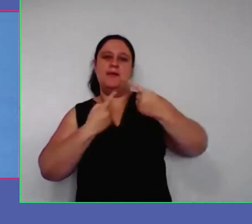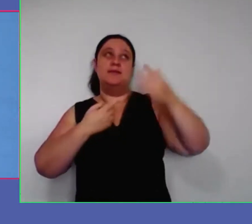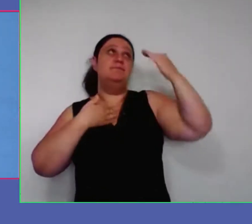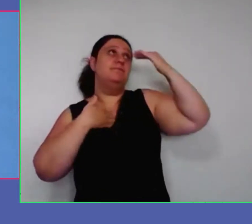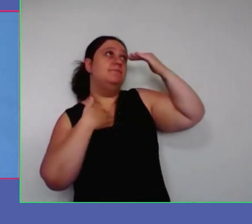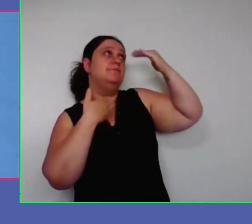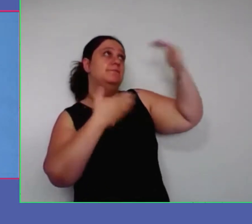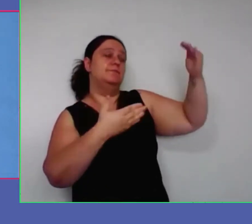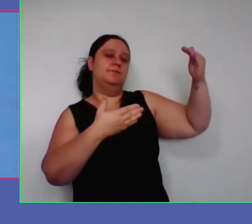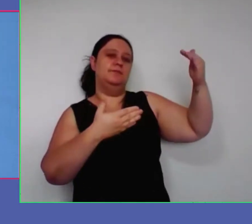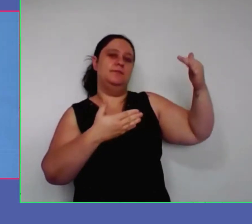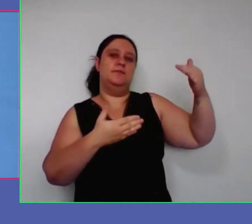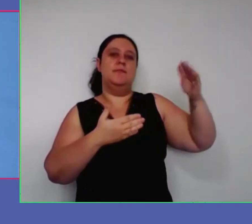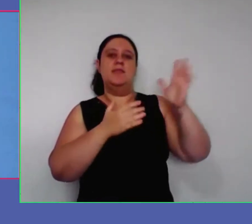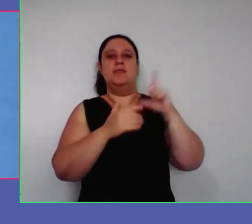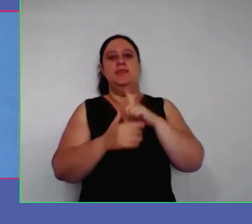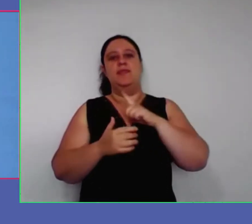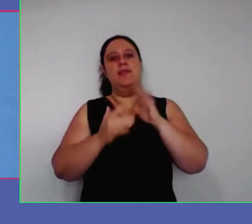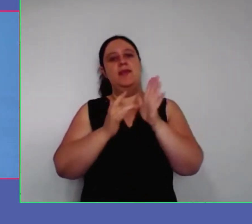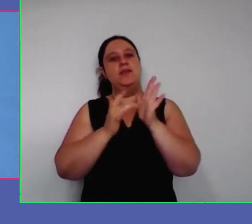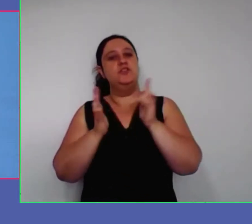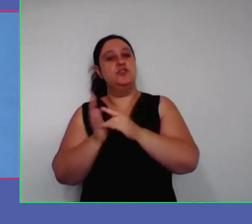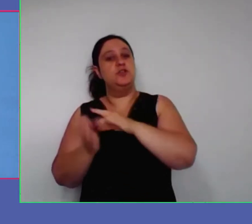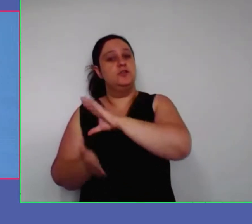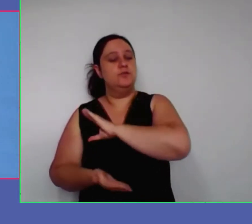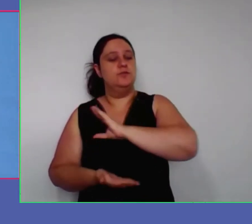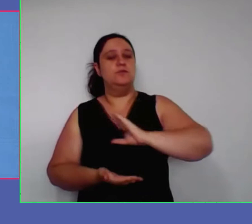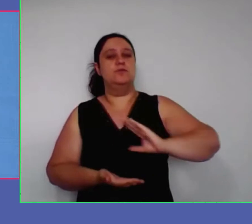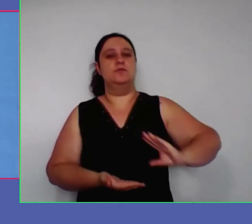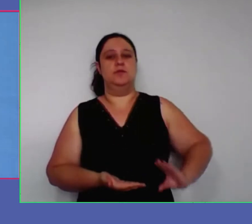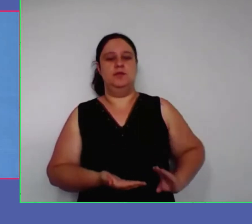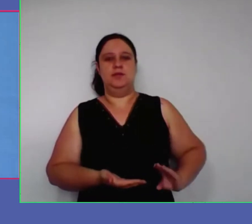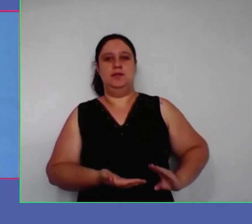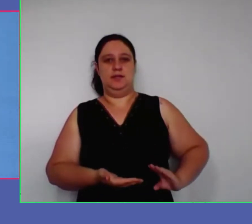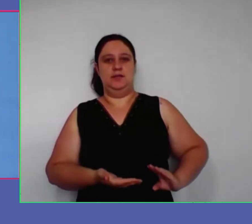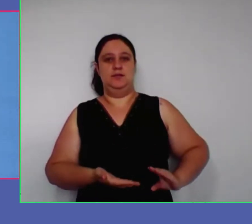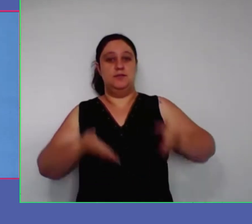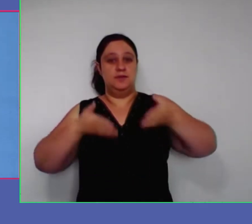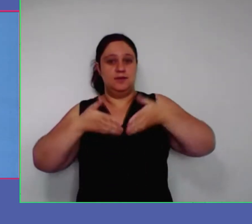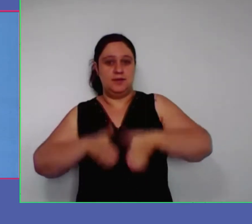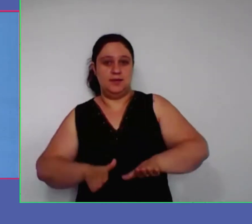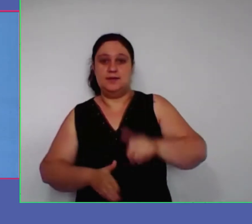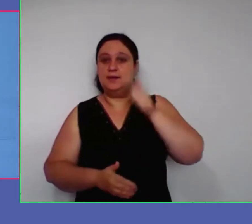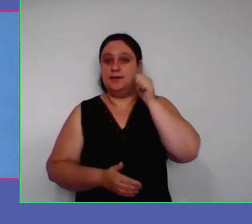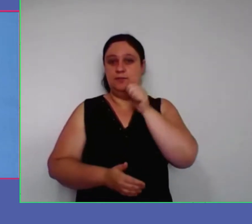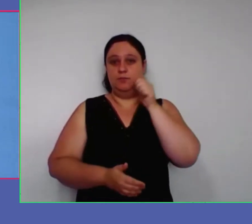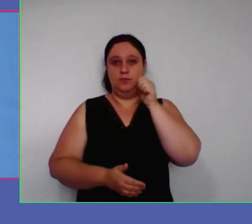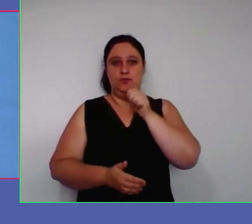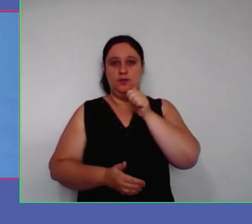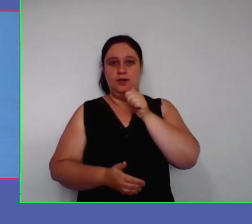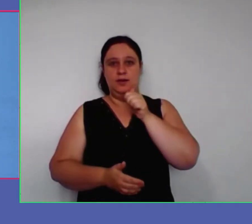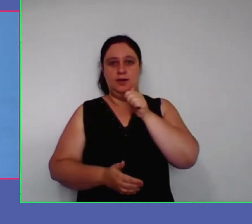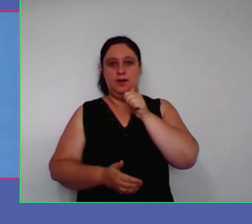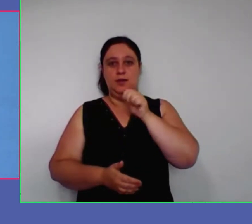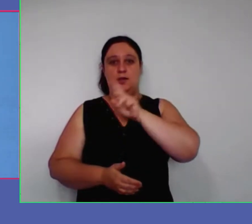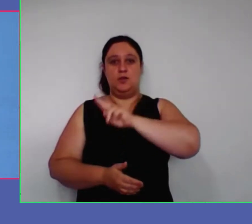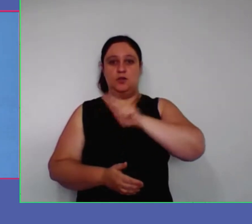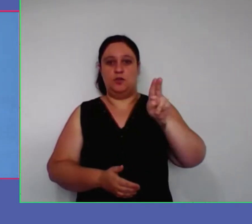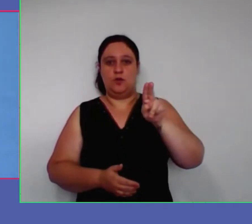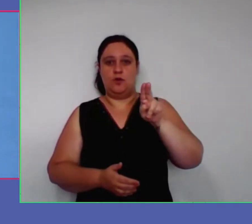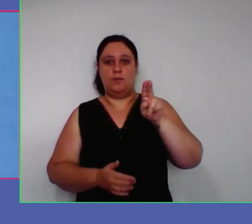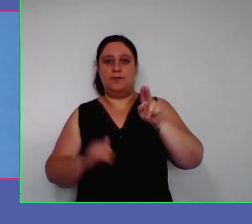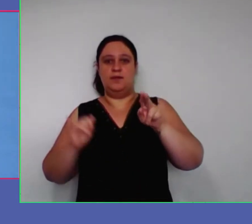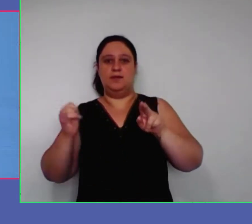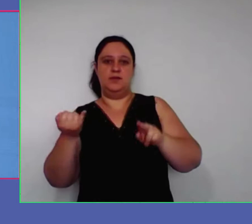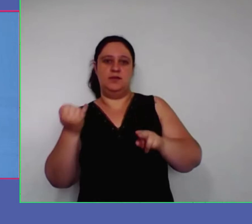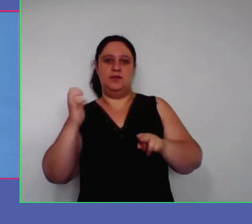seu Filho, Jesus Cristo, nascido de mulher, seu nome é Jesus, para salvar